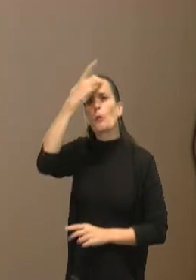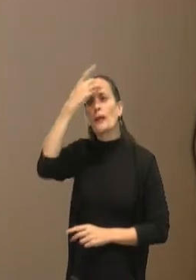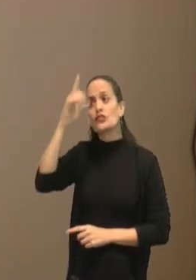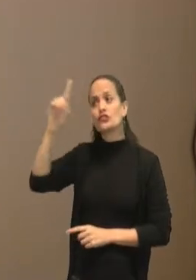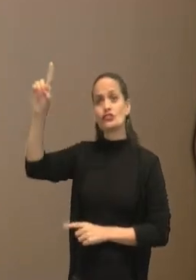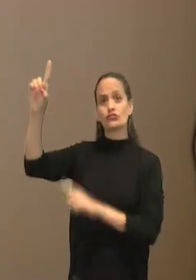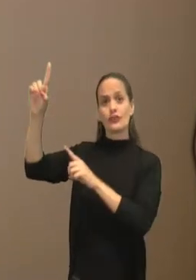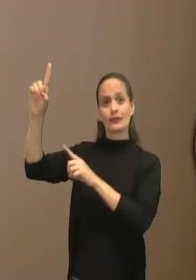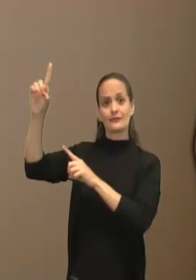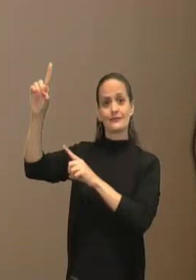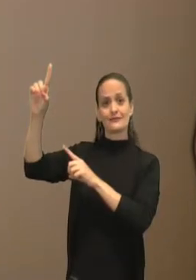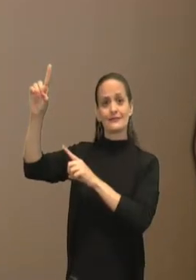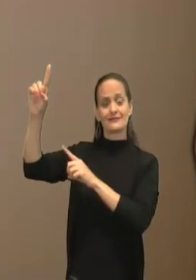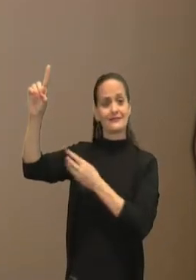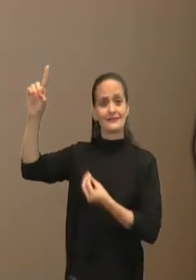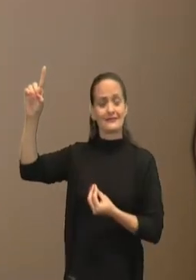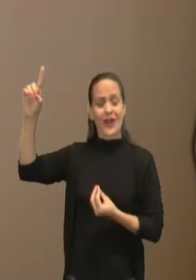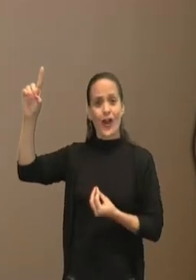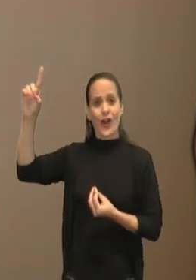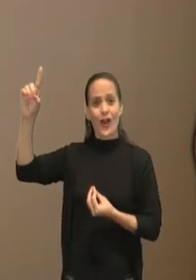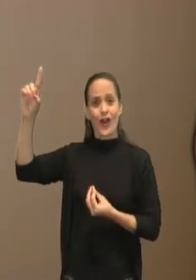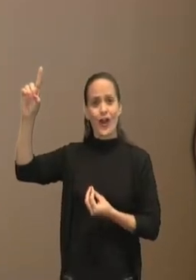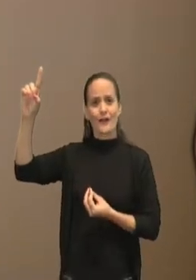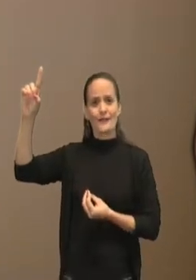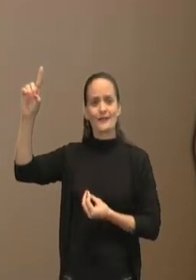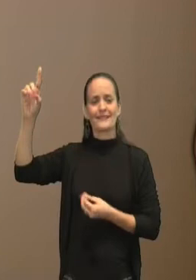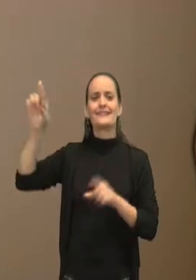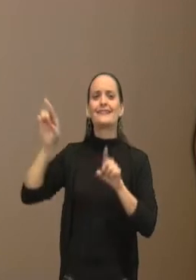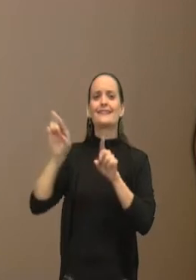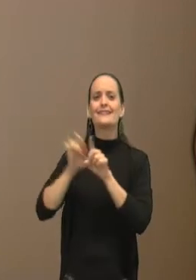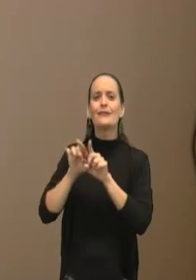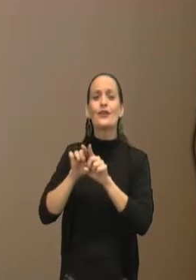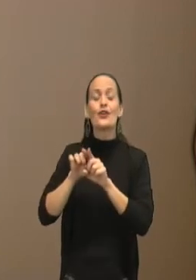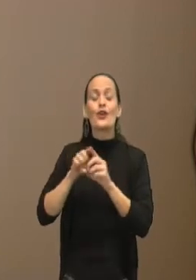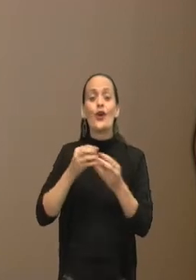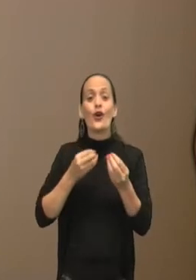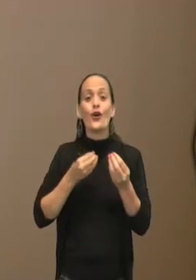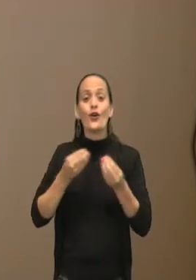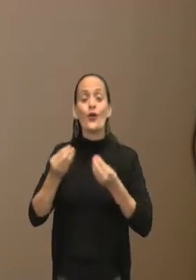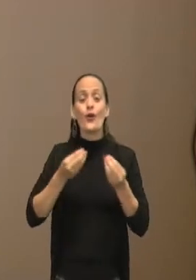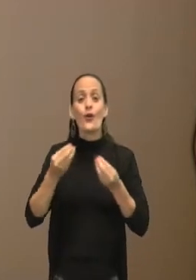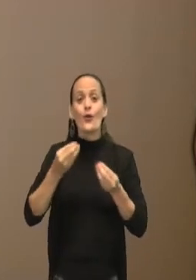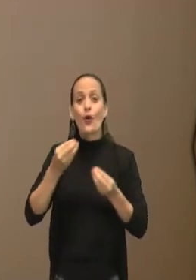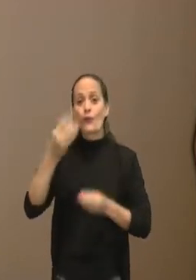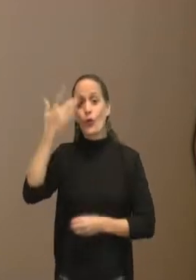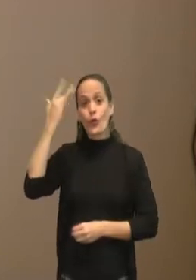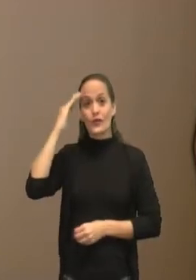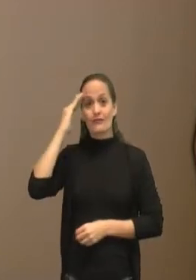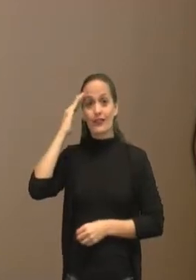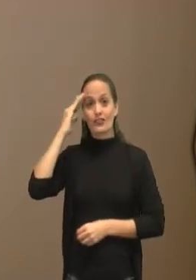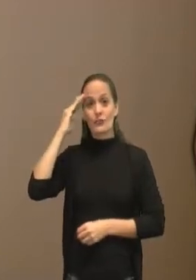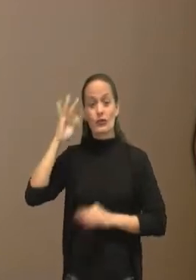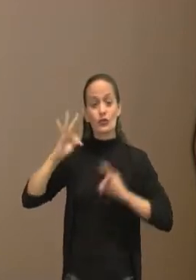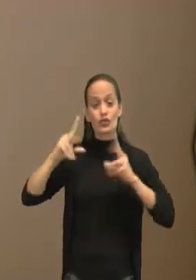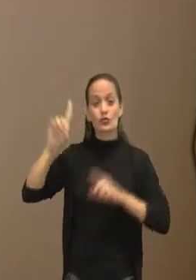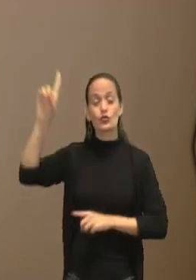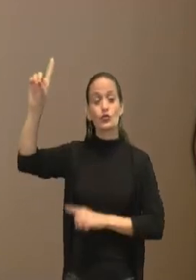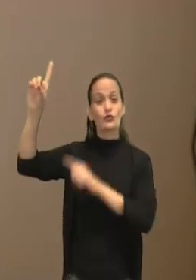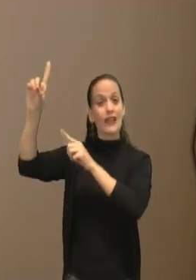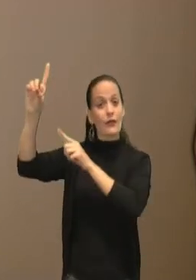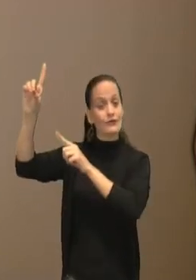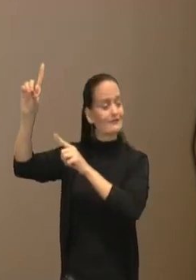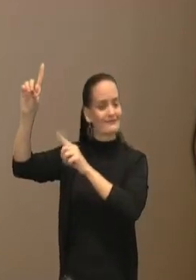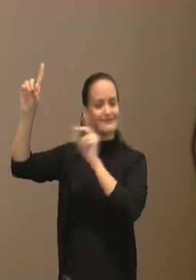ou quem primeiro deu a Ele para que Ele venha a ser então restituído? Porque dele, por Ele e para